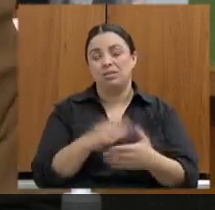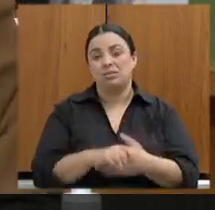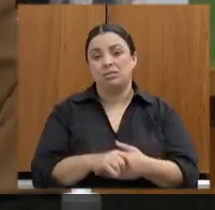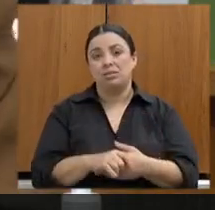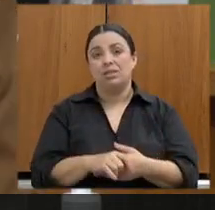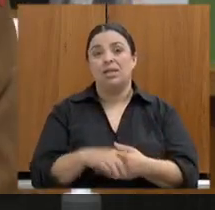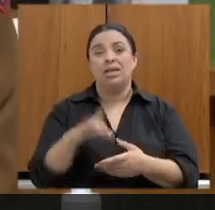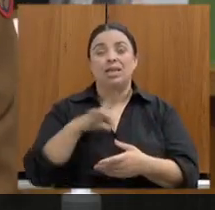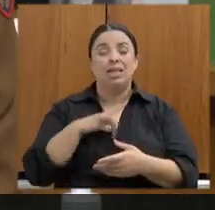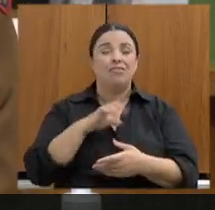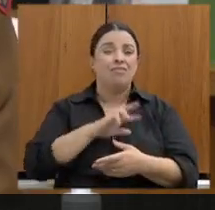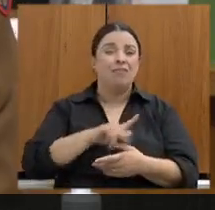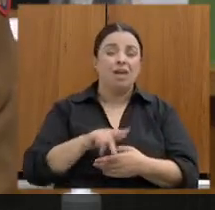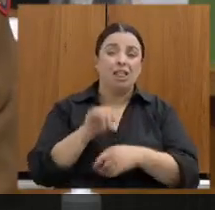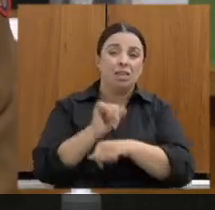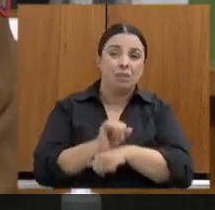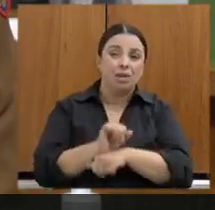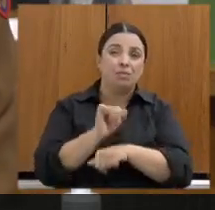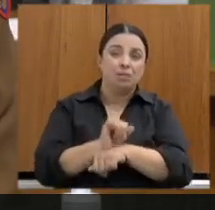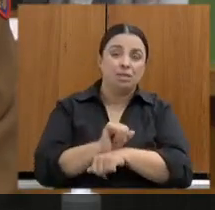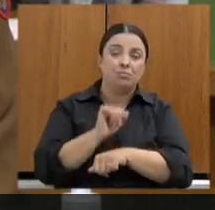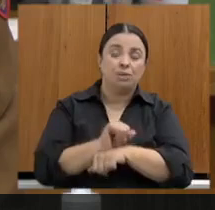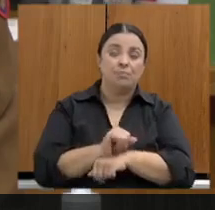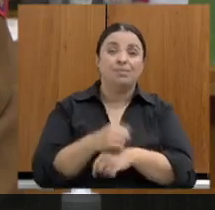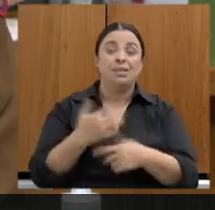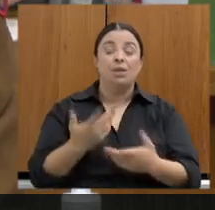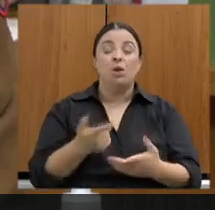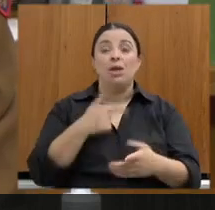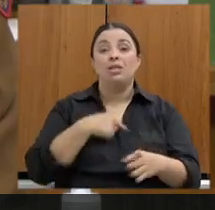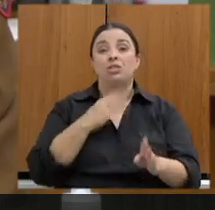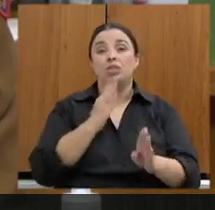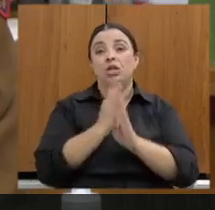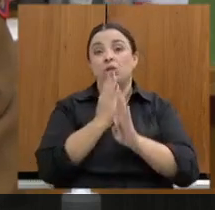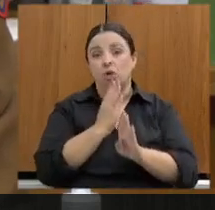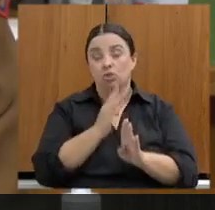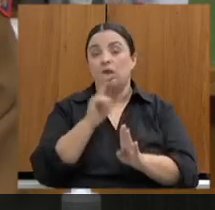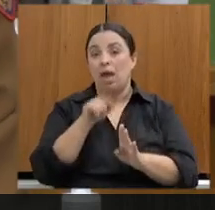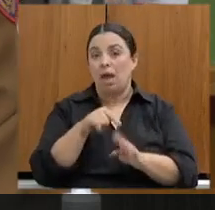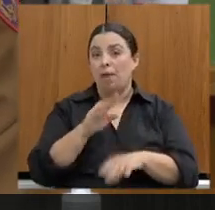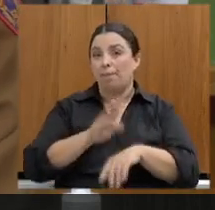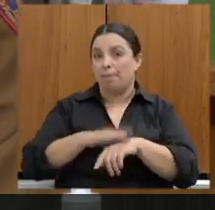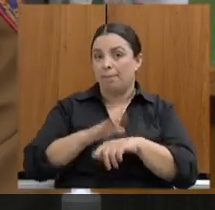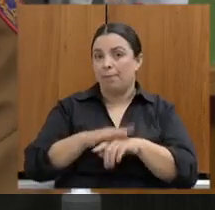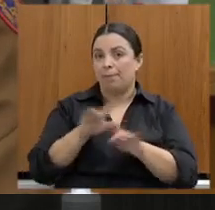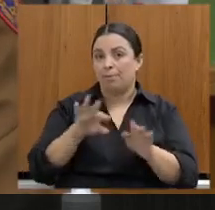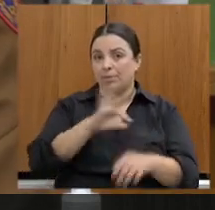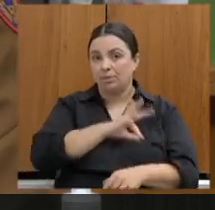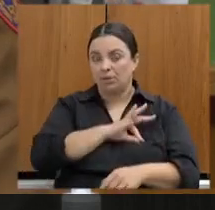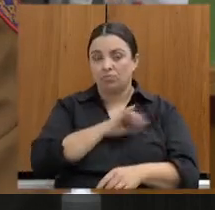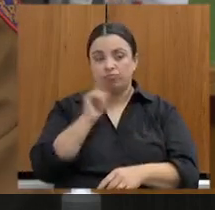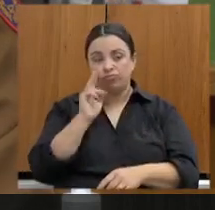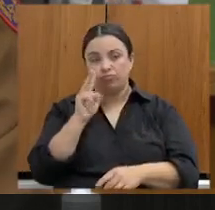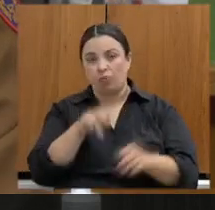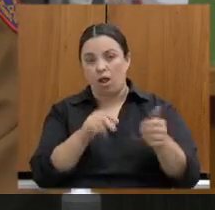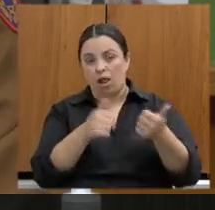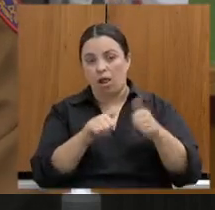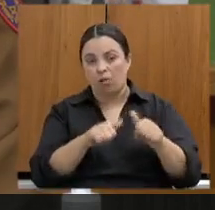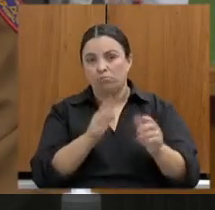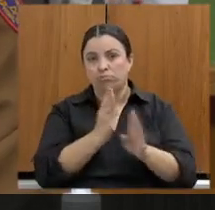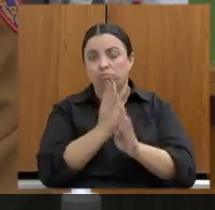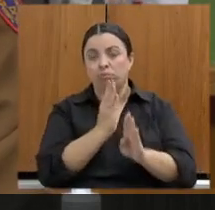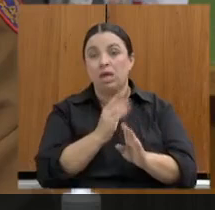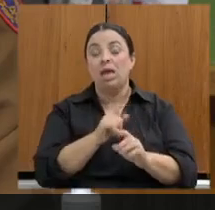esperas Então desse diagnóstico que foi criado foi feita pela polícia militar ponto ano o caso a caso a gente abrir um estudo